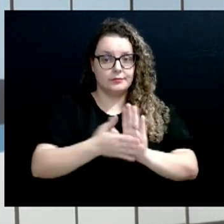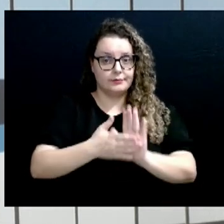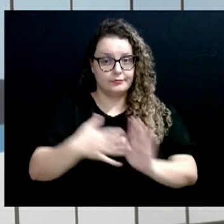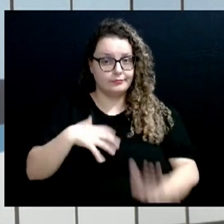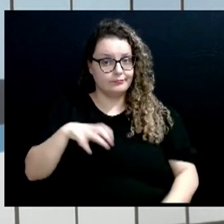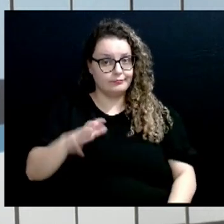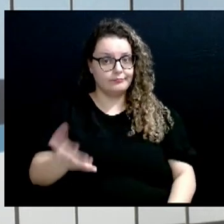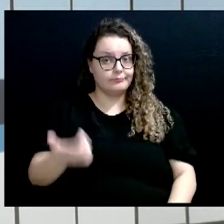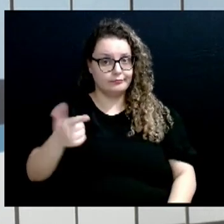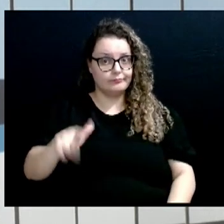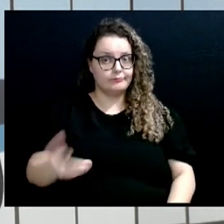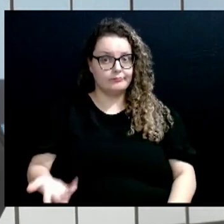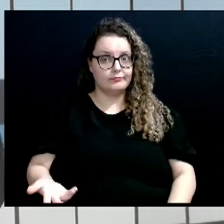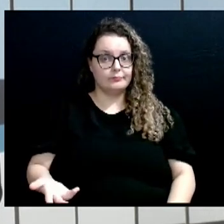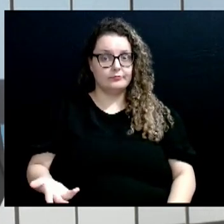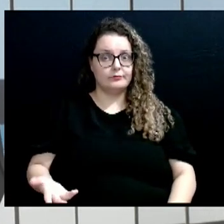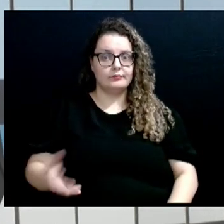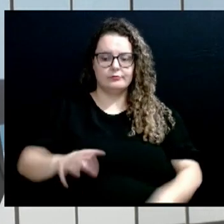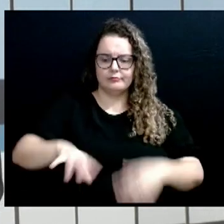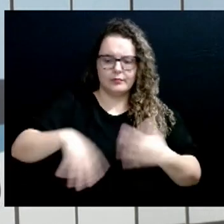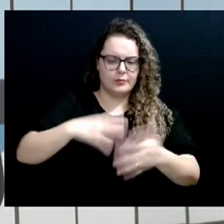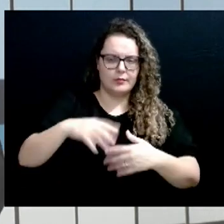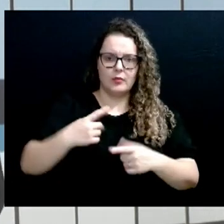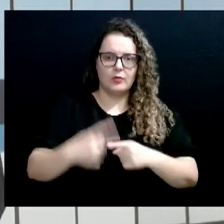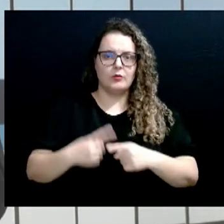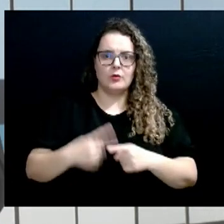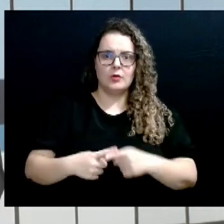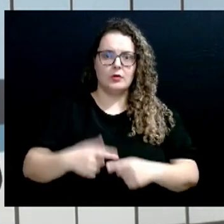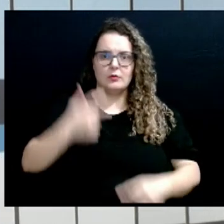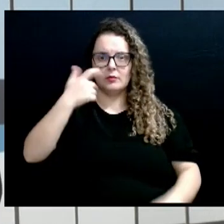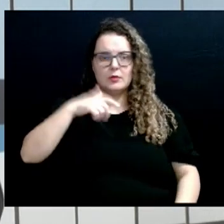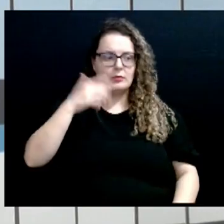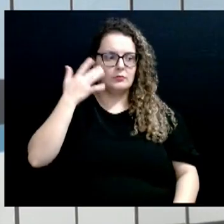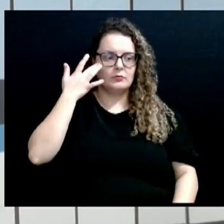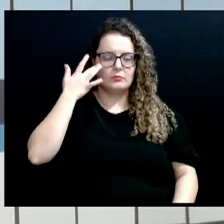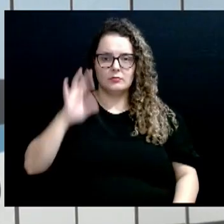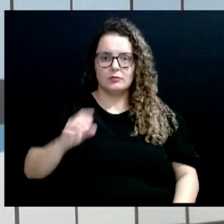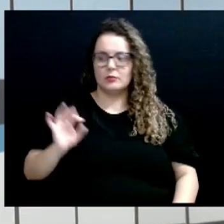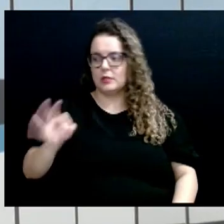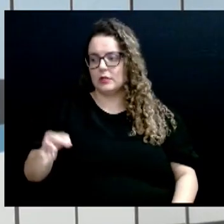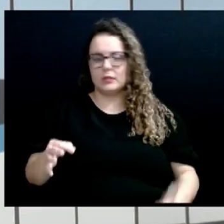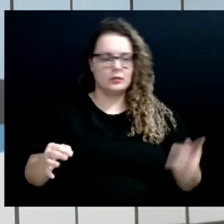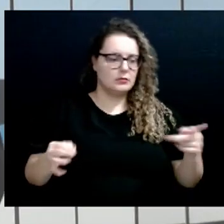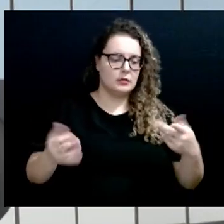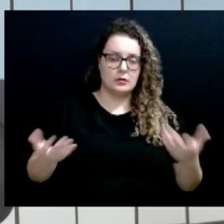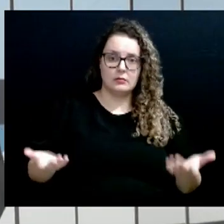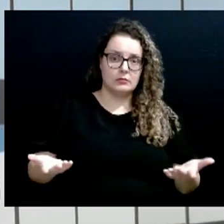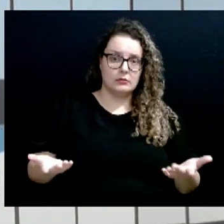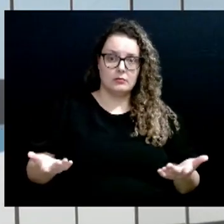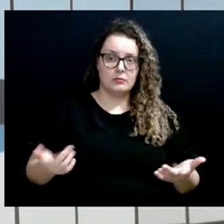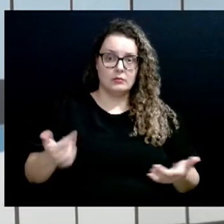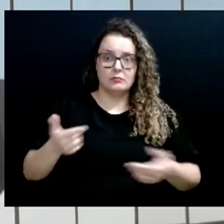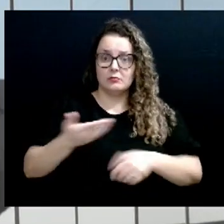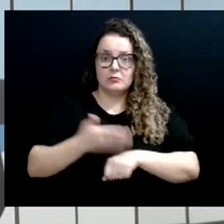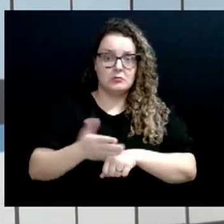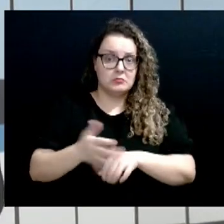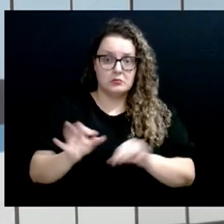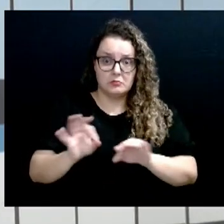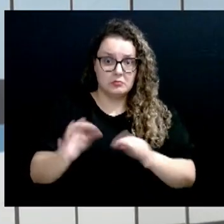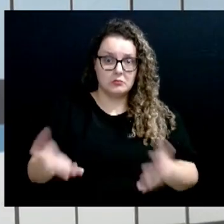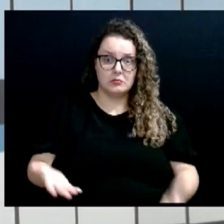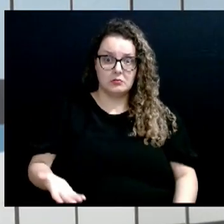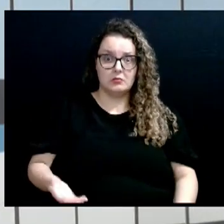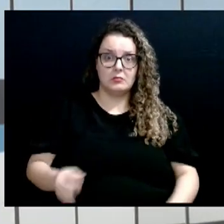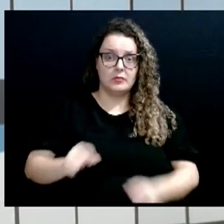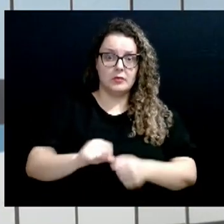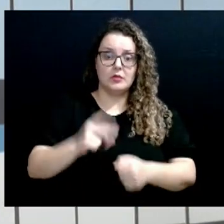Vai se transformar num caos, mesmo porque a pessoa também não vai ter muita noção do que é certo, do que é errado, ele não tem prática nenhuma ali, às vezes fez 2 aulas,